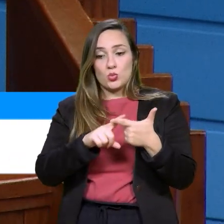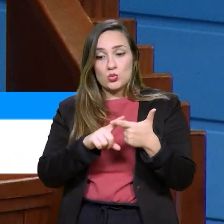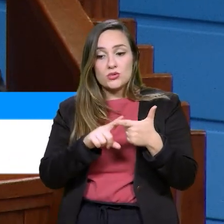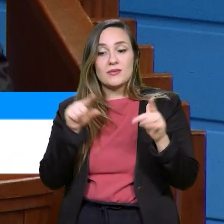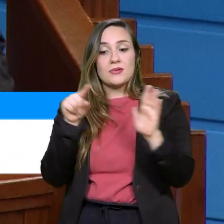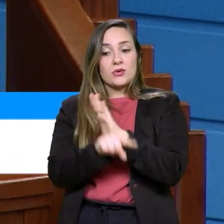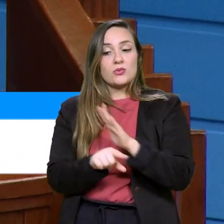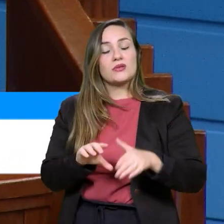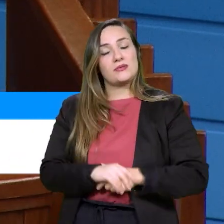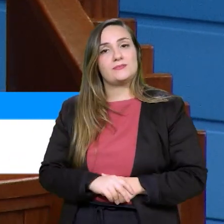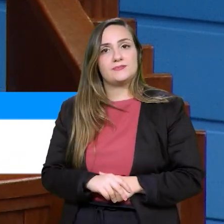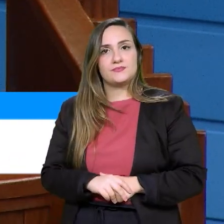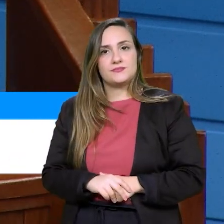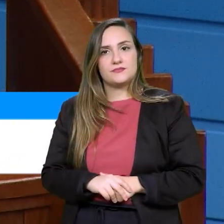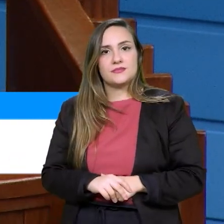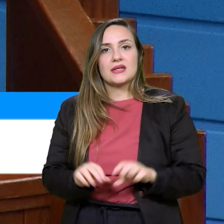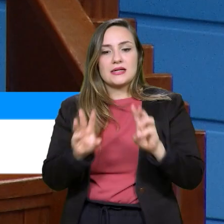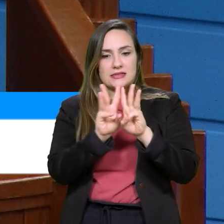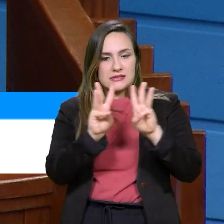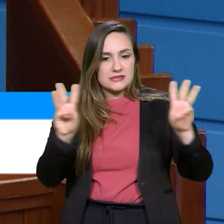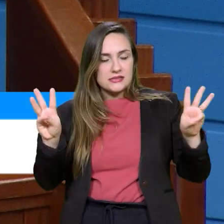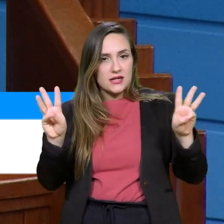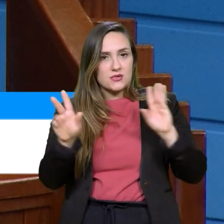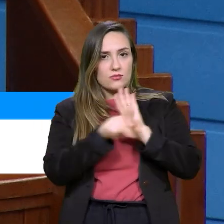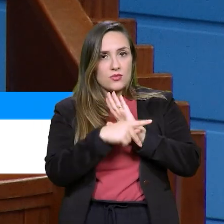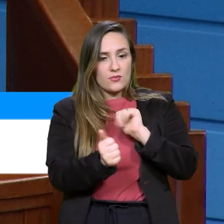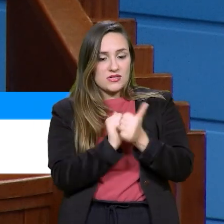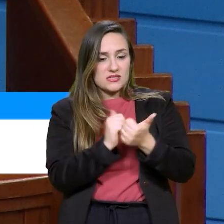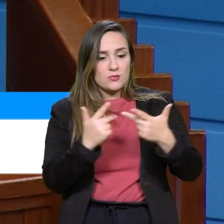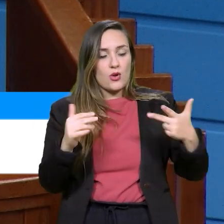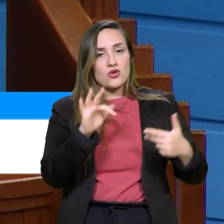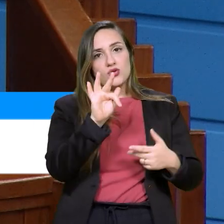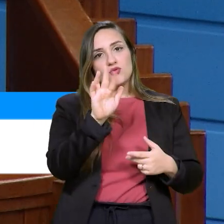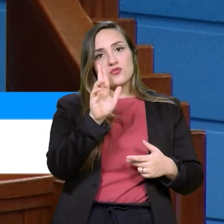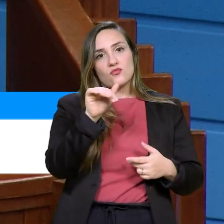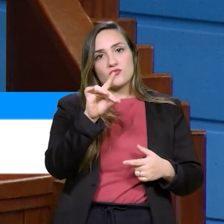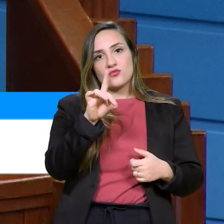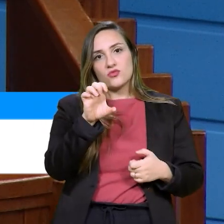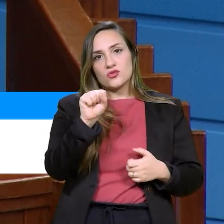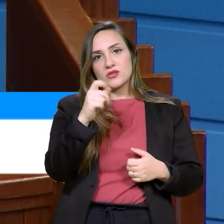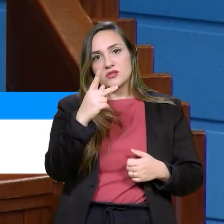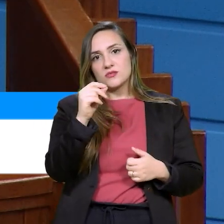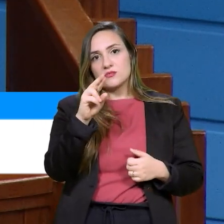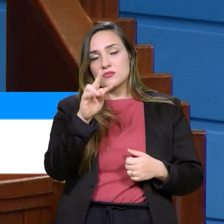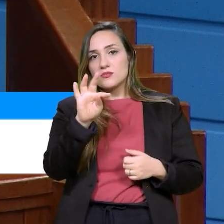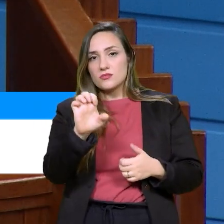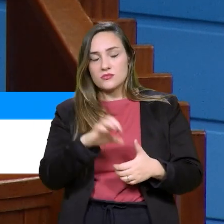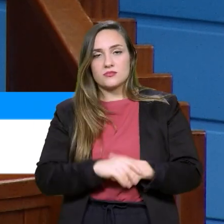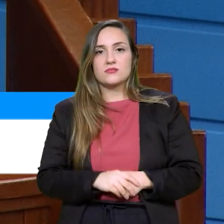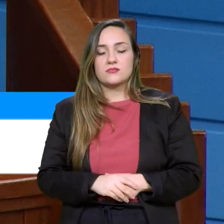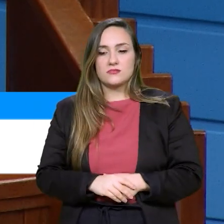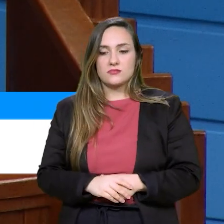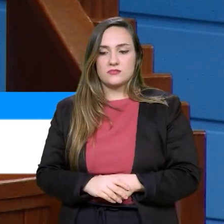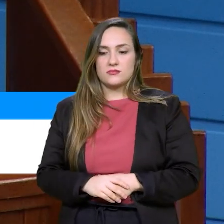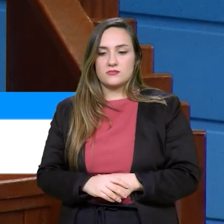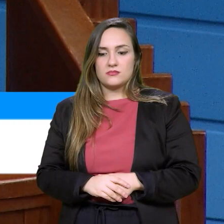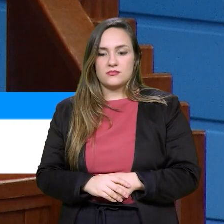primeira. Segundo lugar, site da Fundesport do Mato Grosso do Sul,